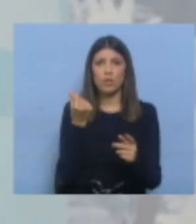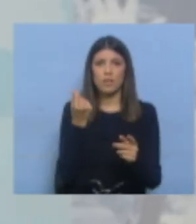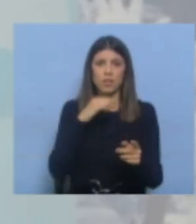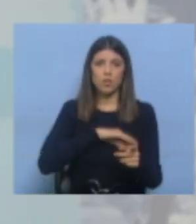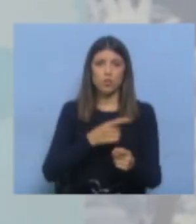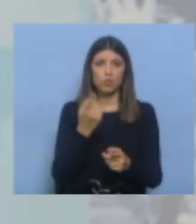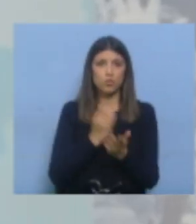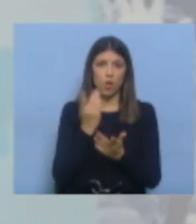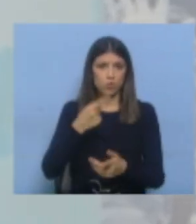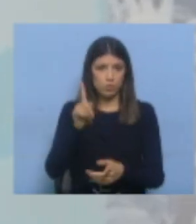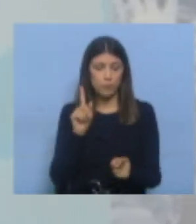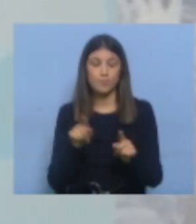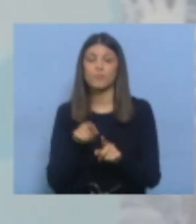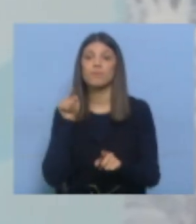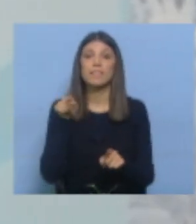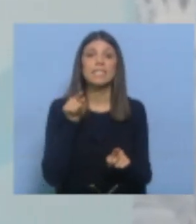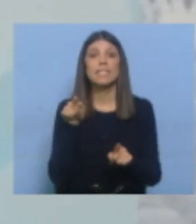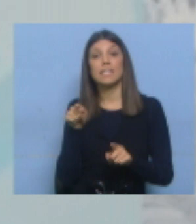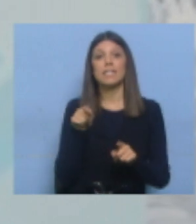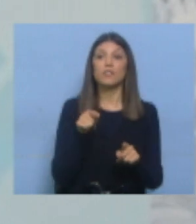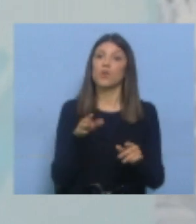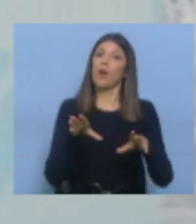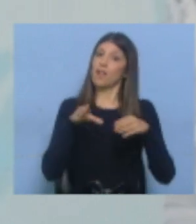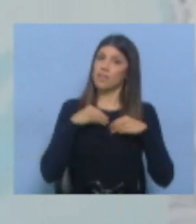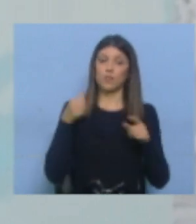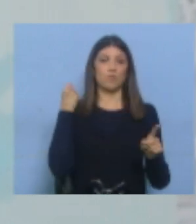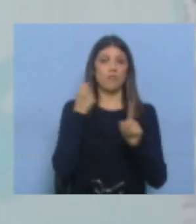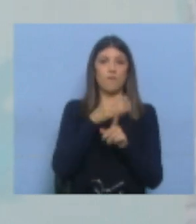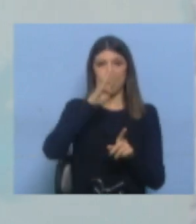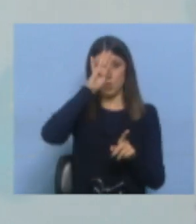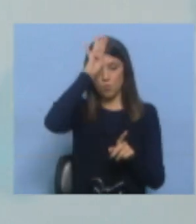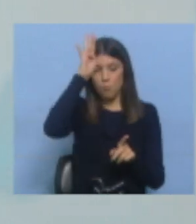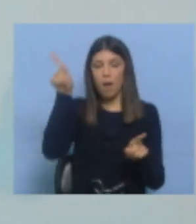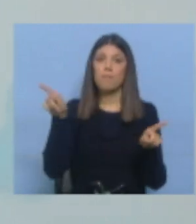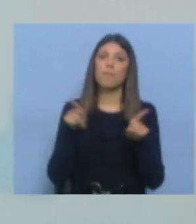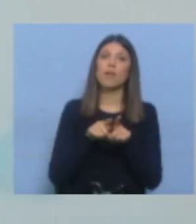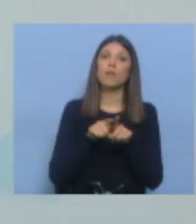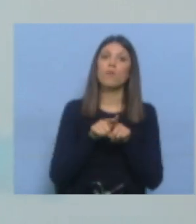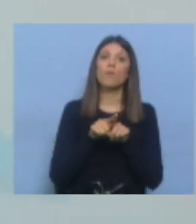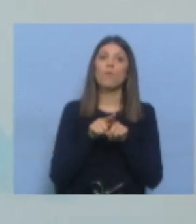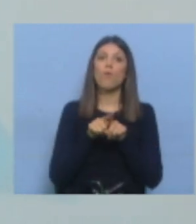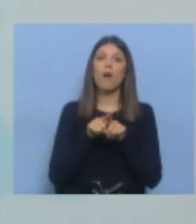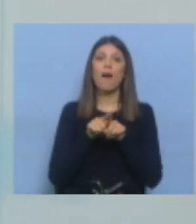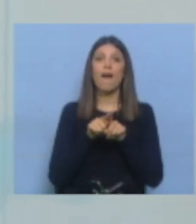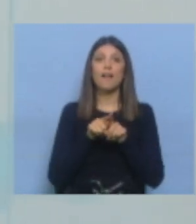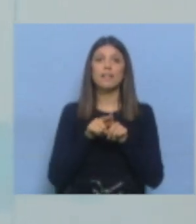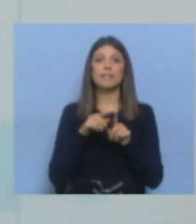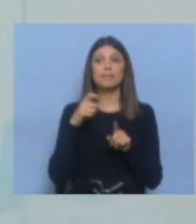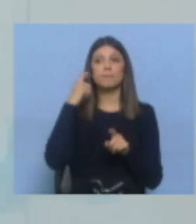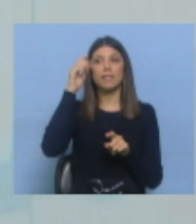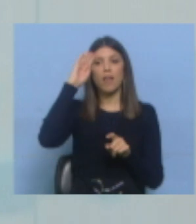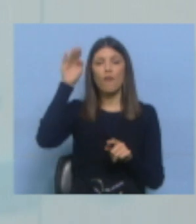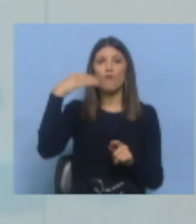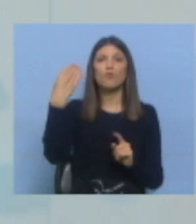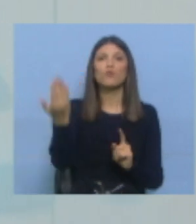Aderiu também a este desafio do Papa, também tendo num horizonte este encontro de Assis. Como é